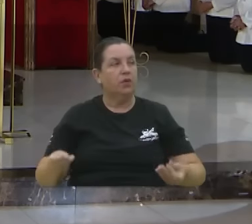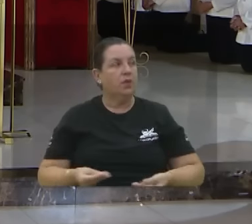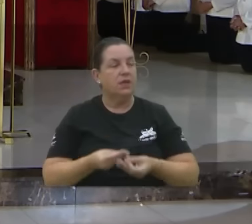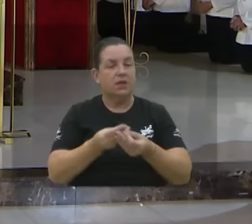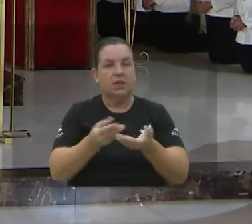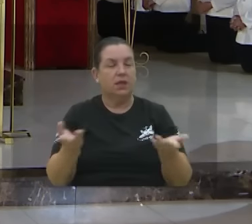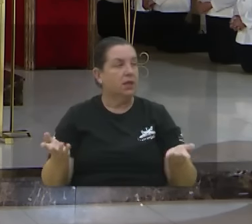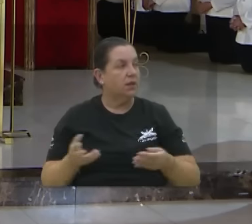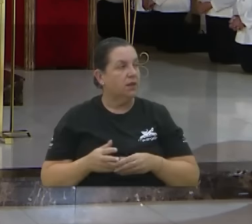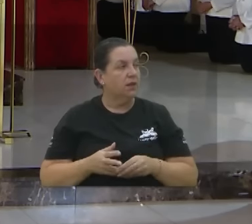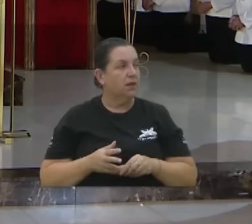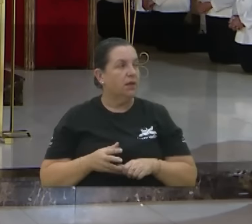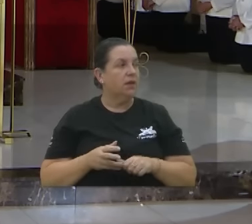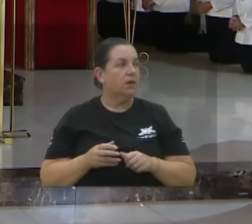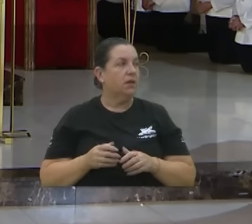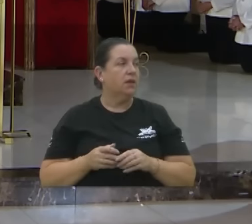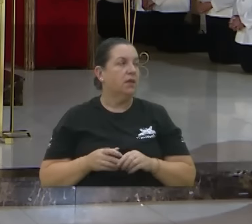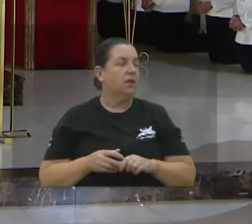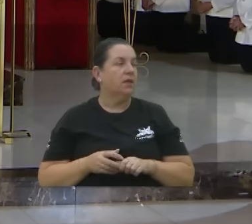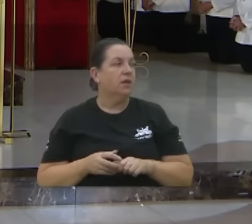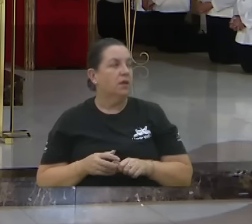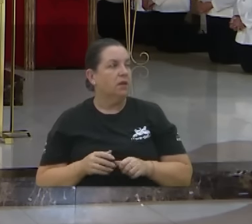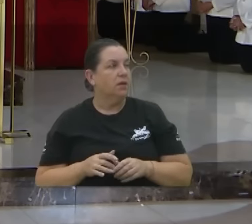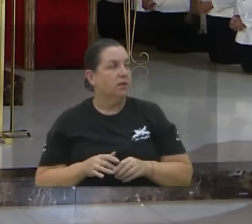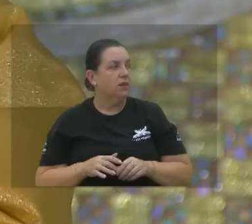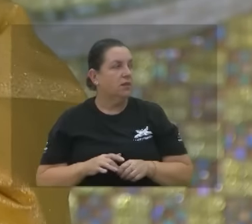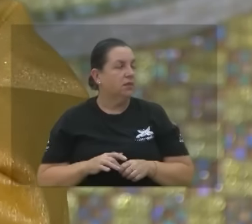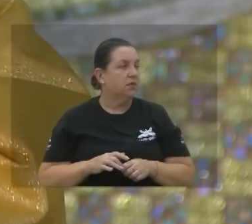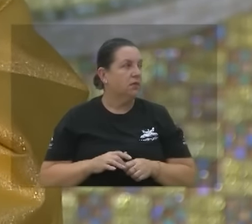entregue por vós.